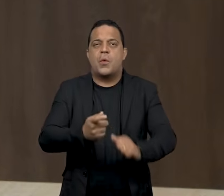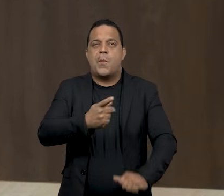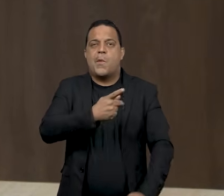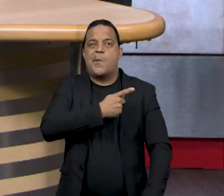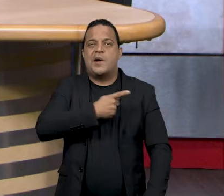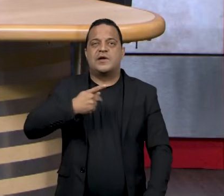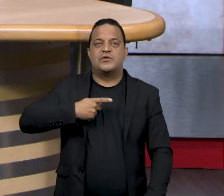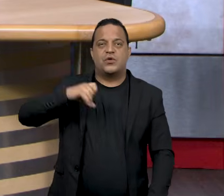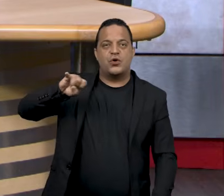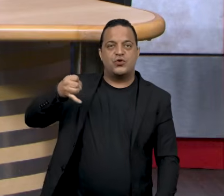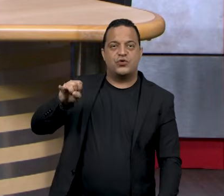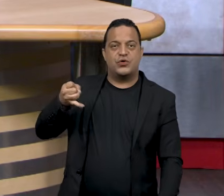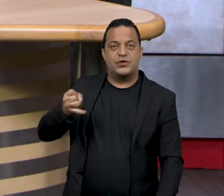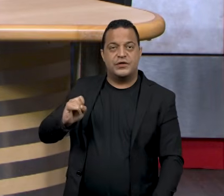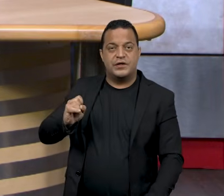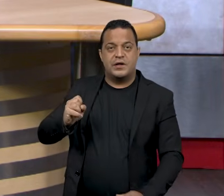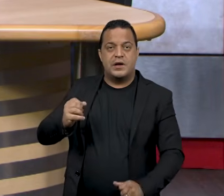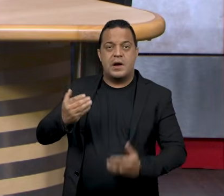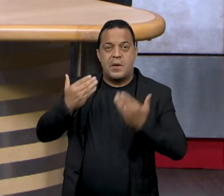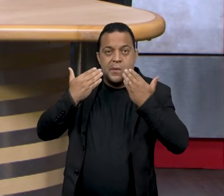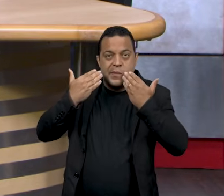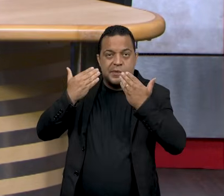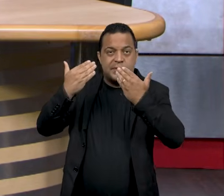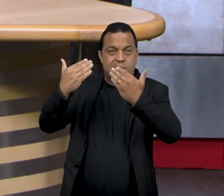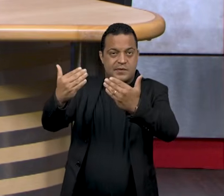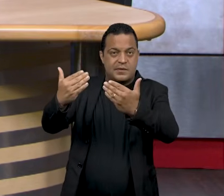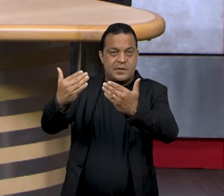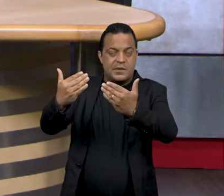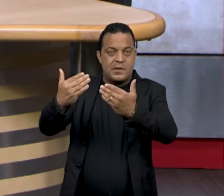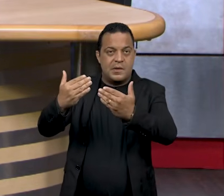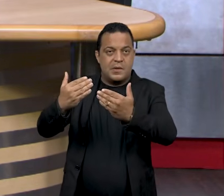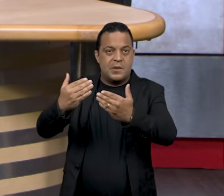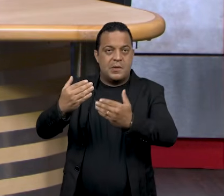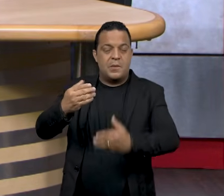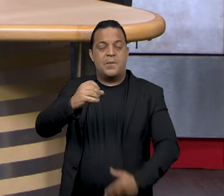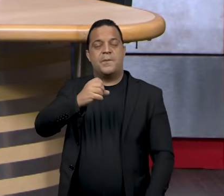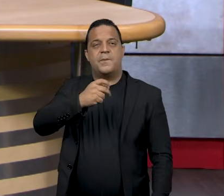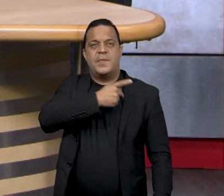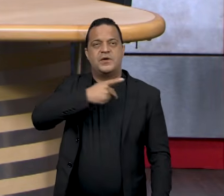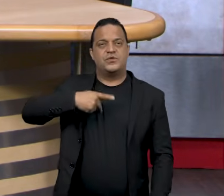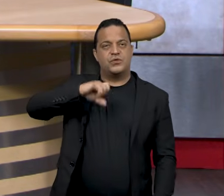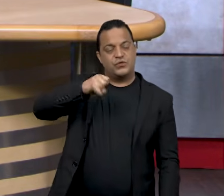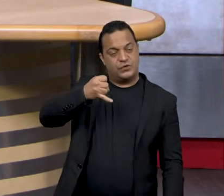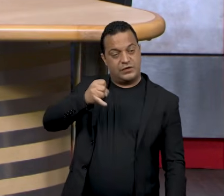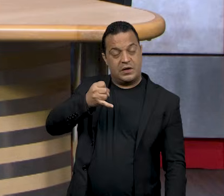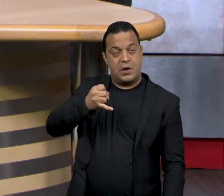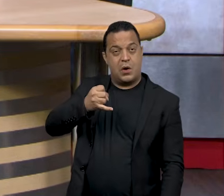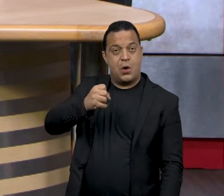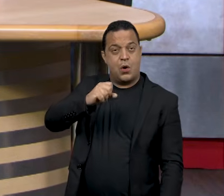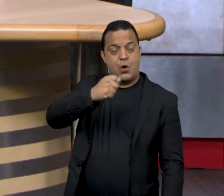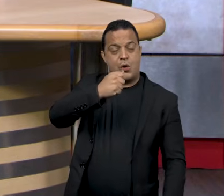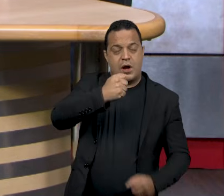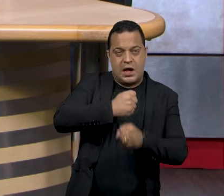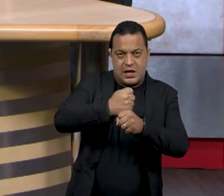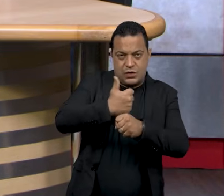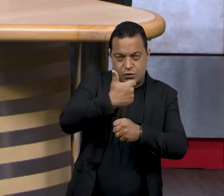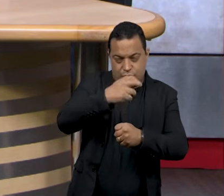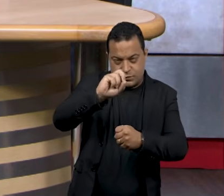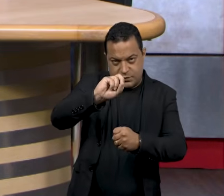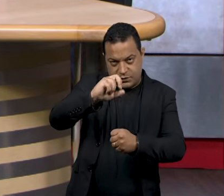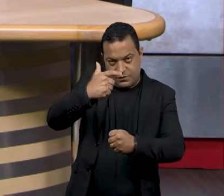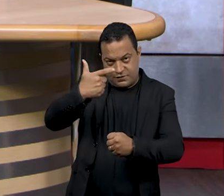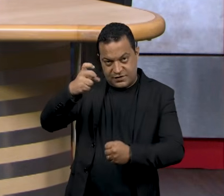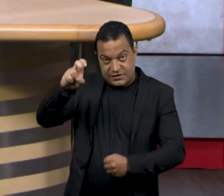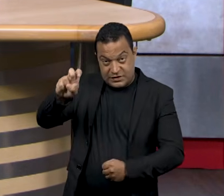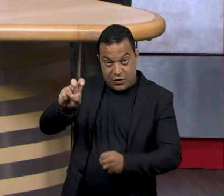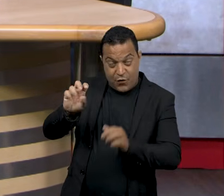pastor João Carlos na apresentação deste programa. Pastor João Carlos, 2025 nós estamos concluindo agora com esse